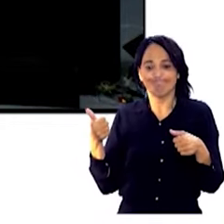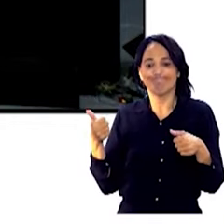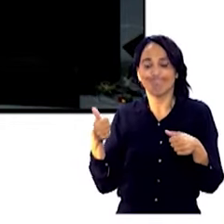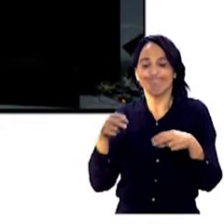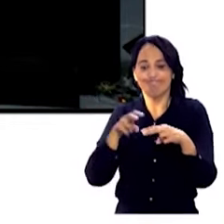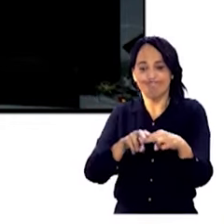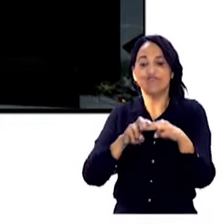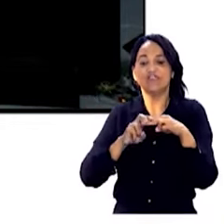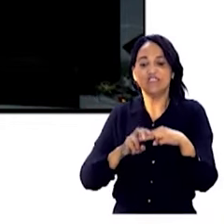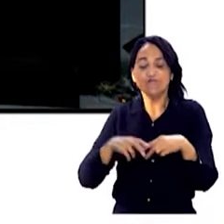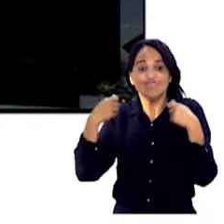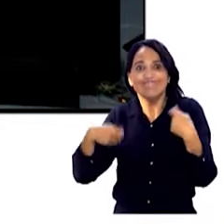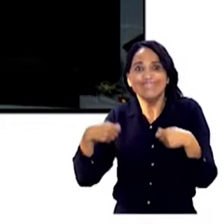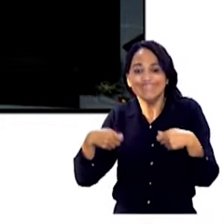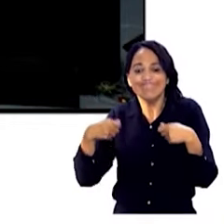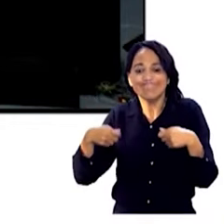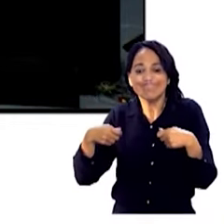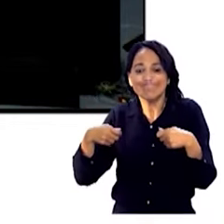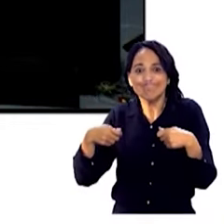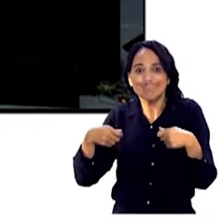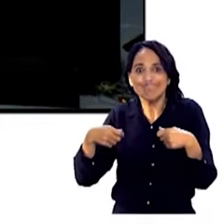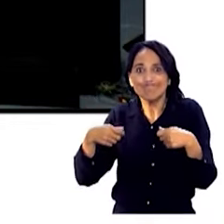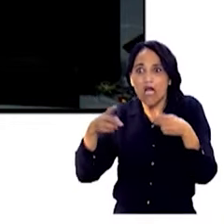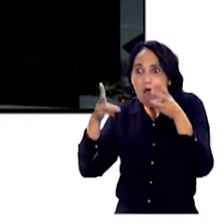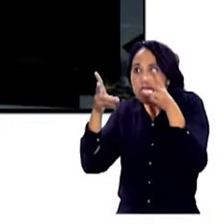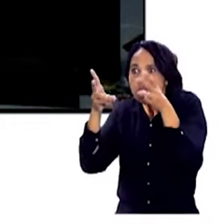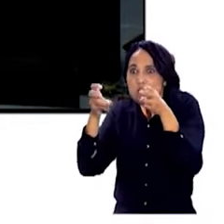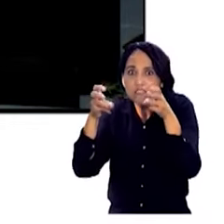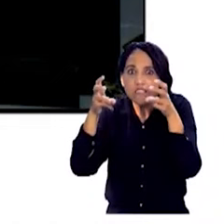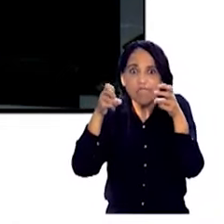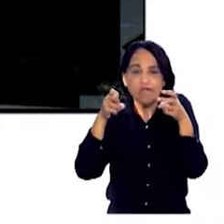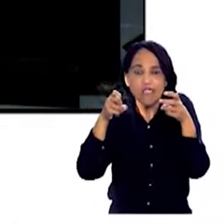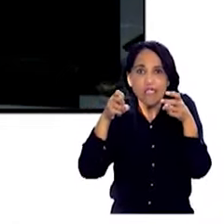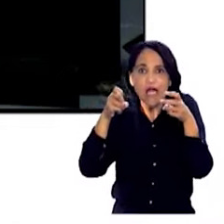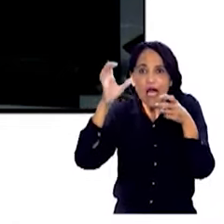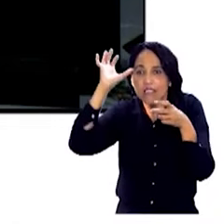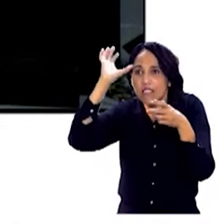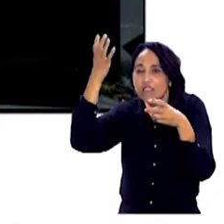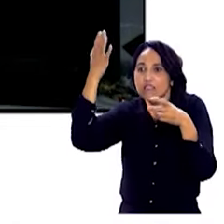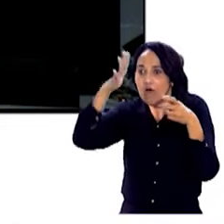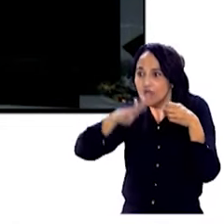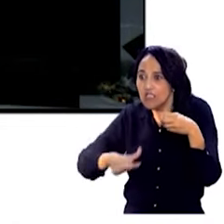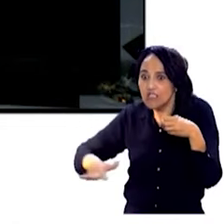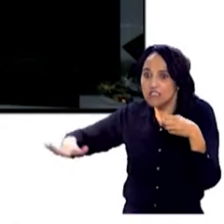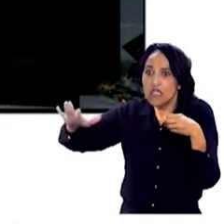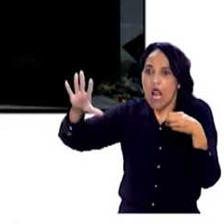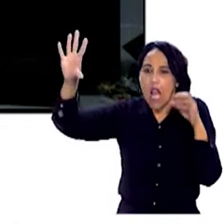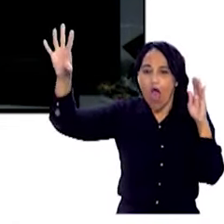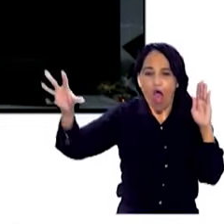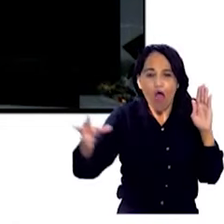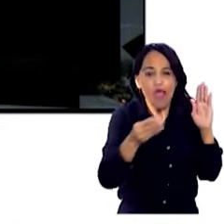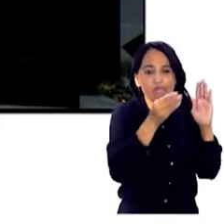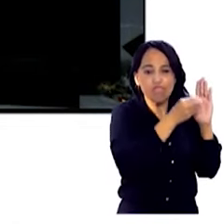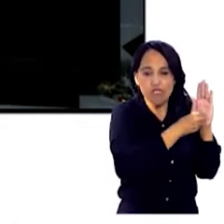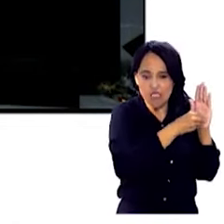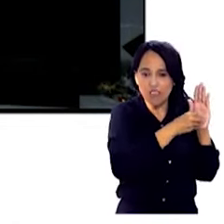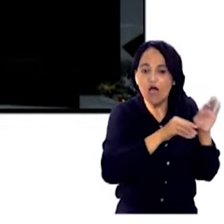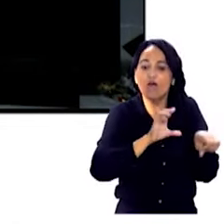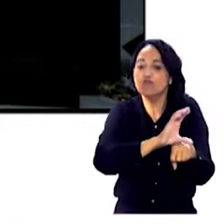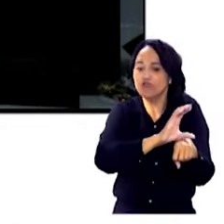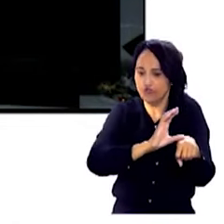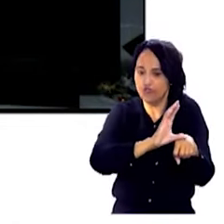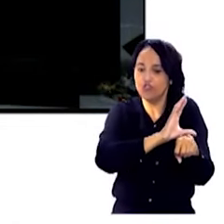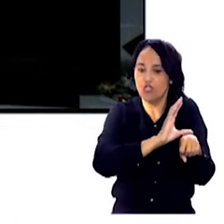precisamos eh encarar a repercussão geral que já veio lá com a emenda constitucional né 45 de